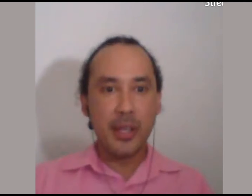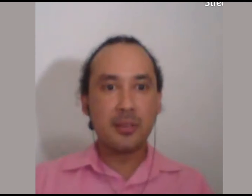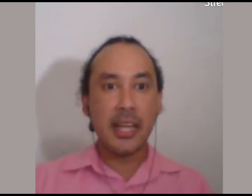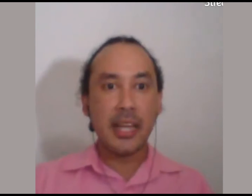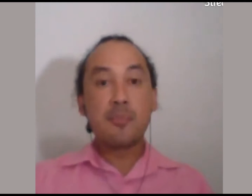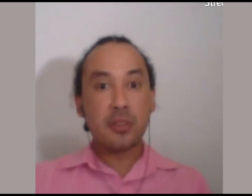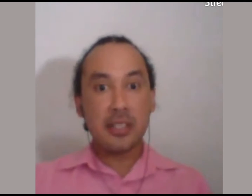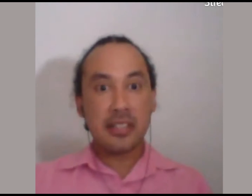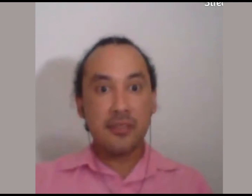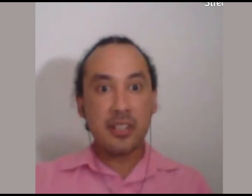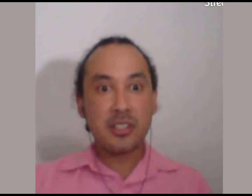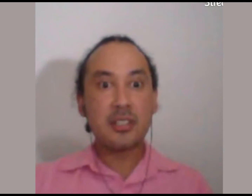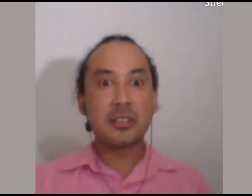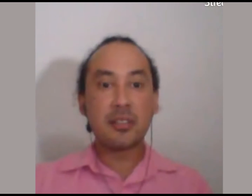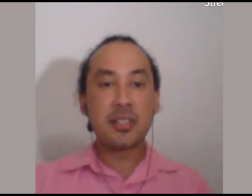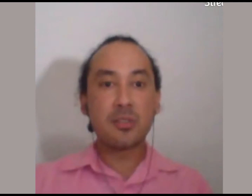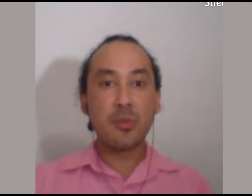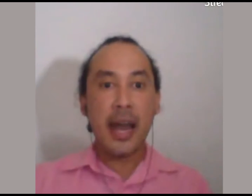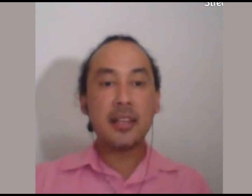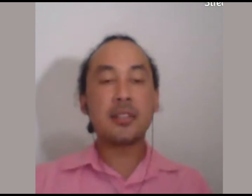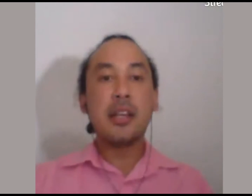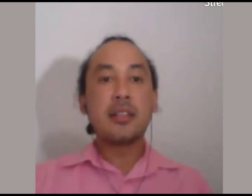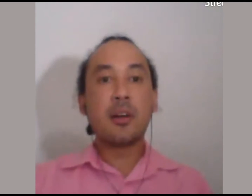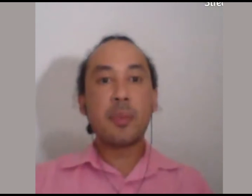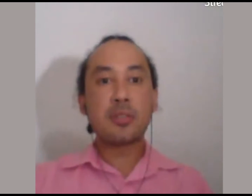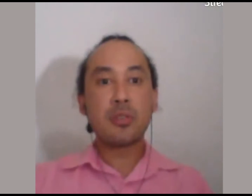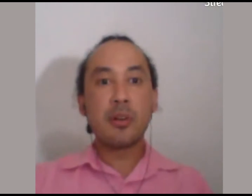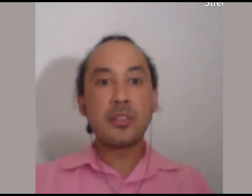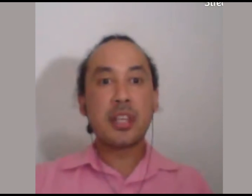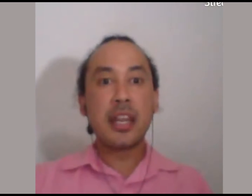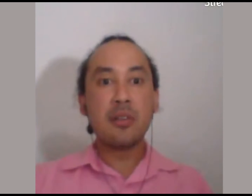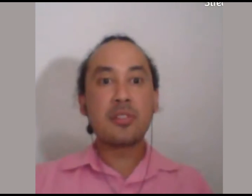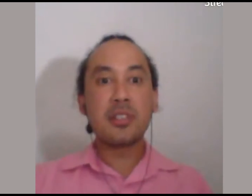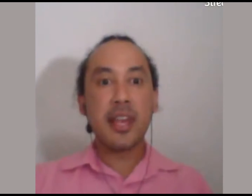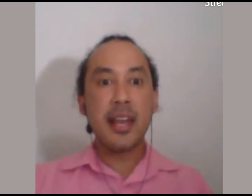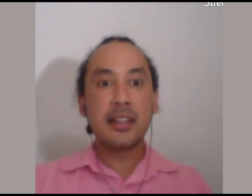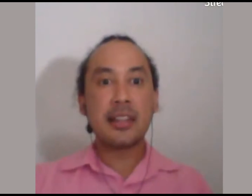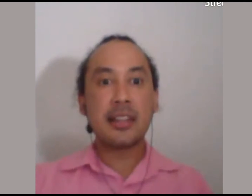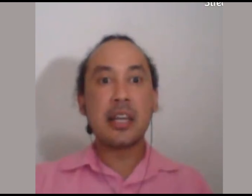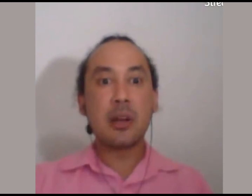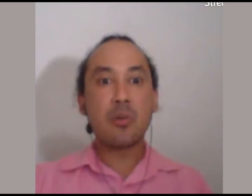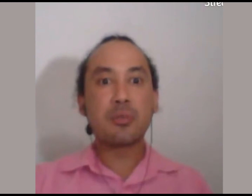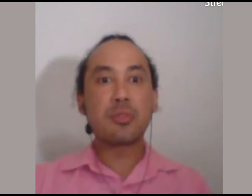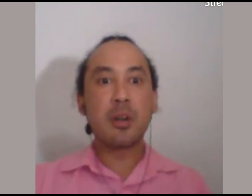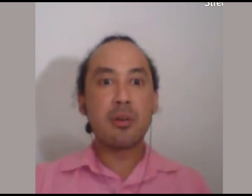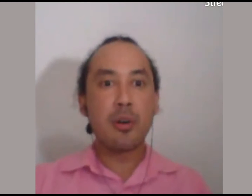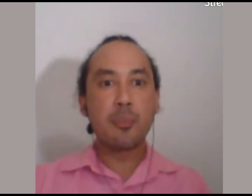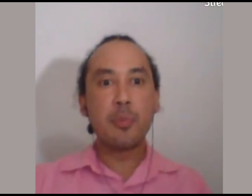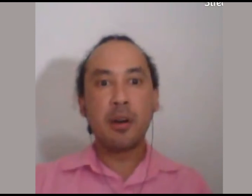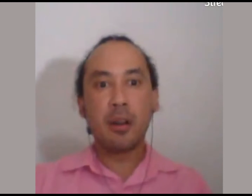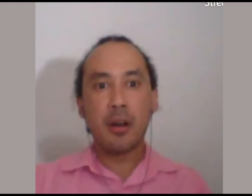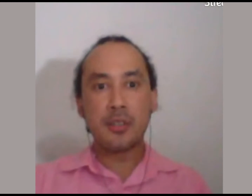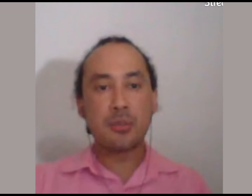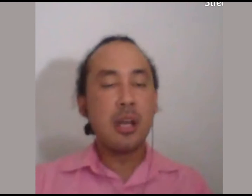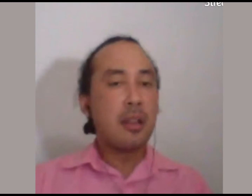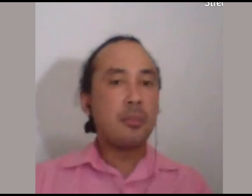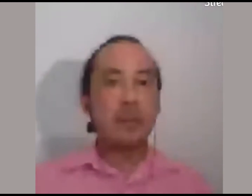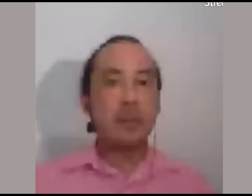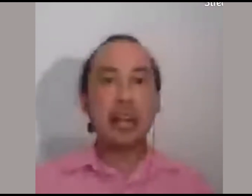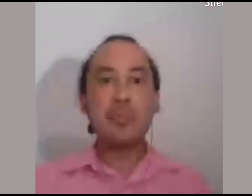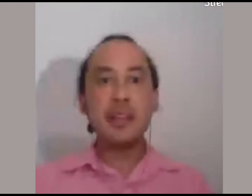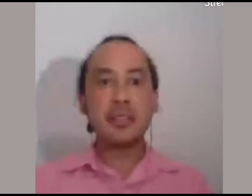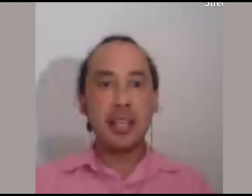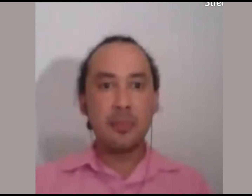né? Então, pessoas travestis e transexuais são pessoas que não se sentem adequadas com o seu corpo